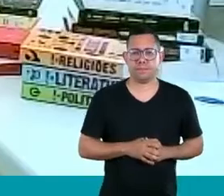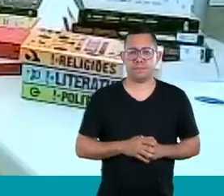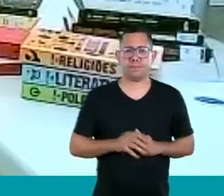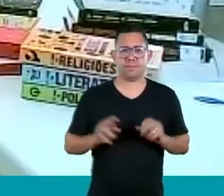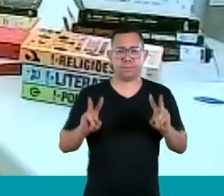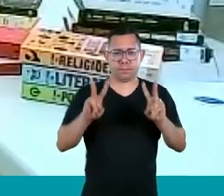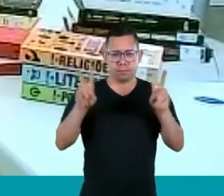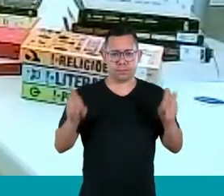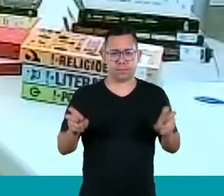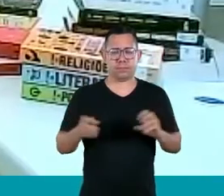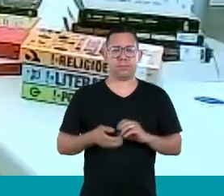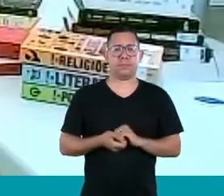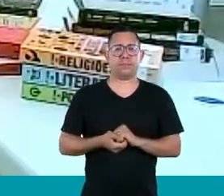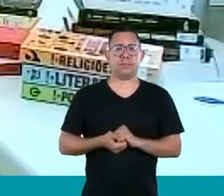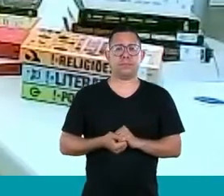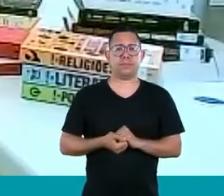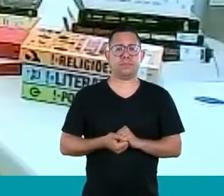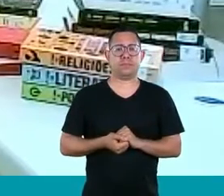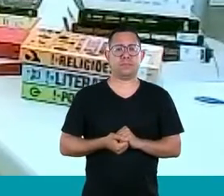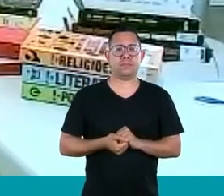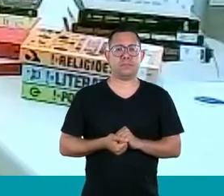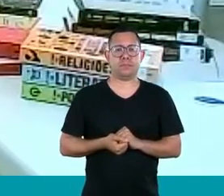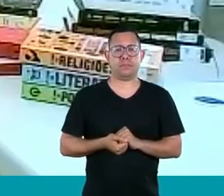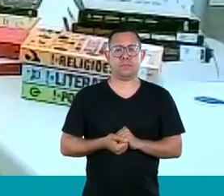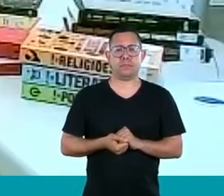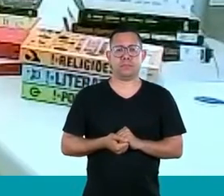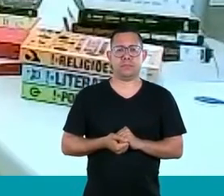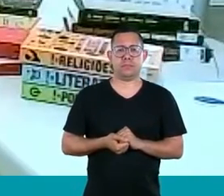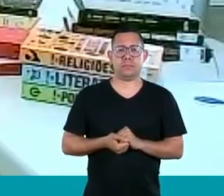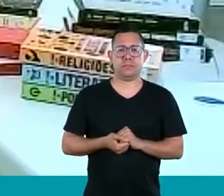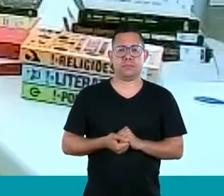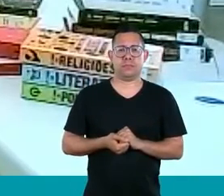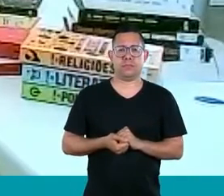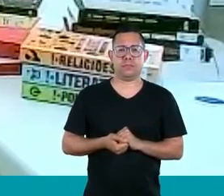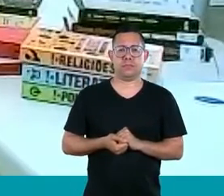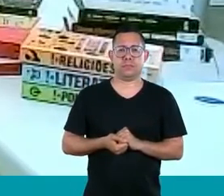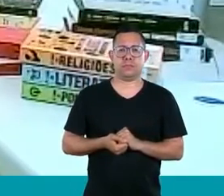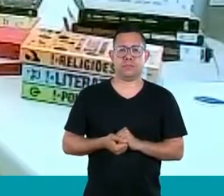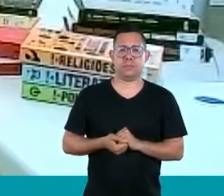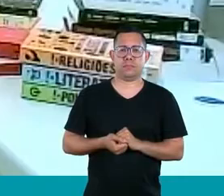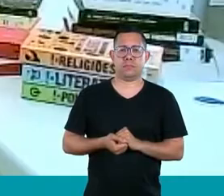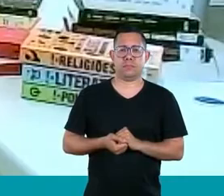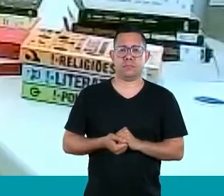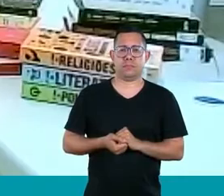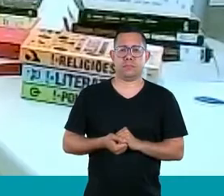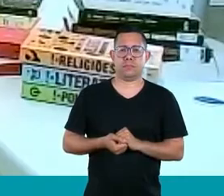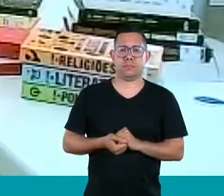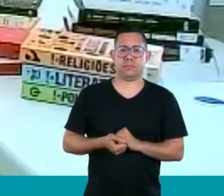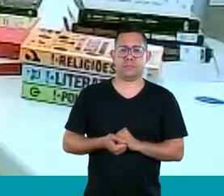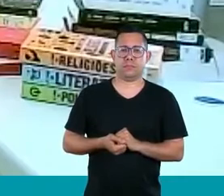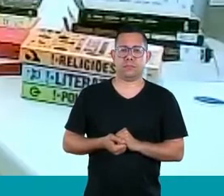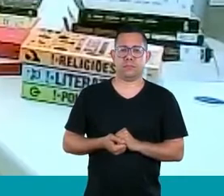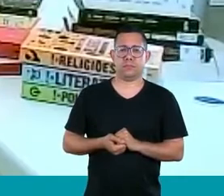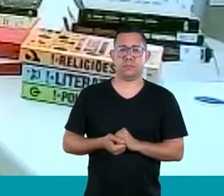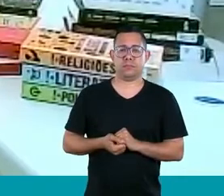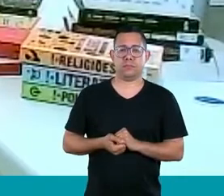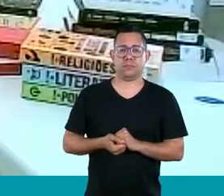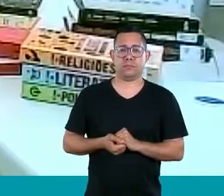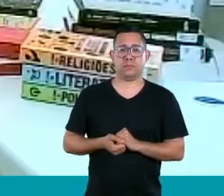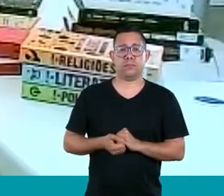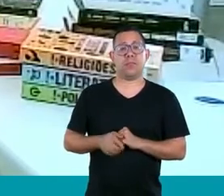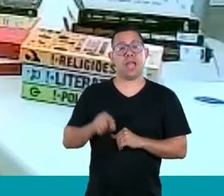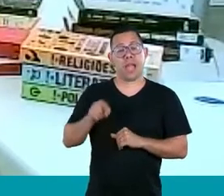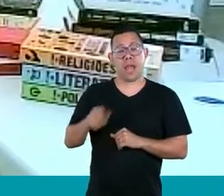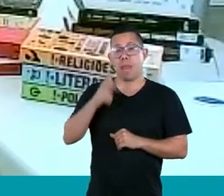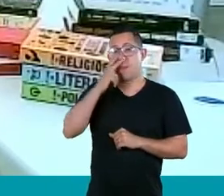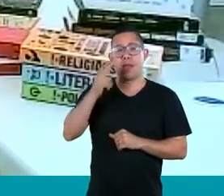Fecha aspas, ponto final. Percebam que ela não consegue se posicionar. Falta aquilo que na